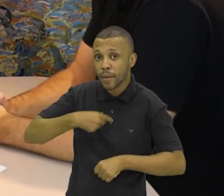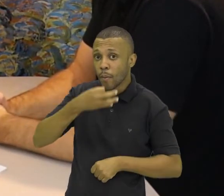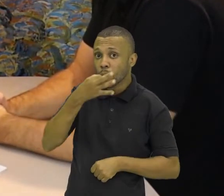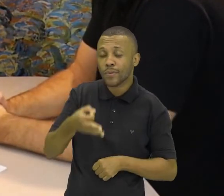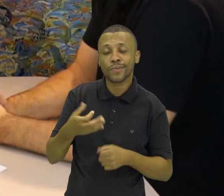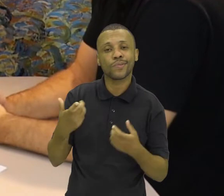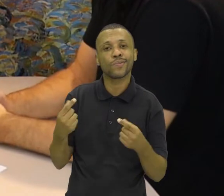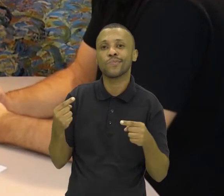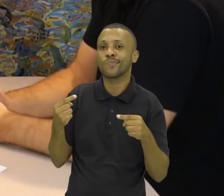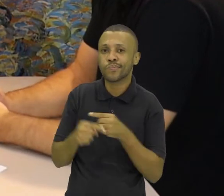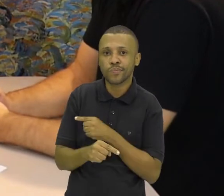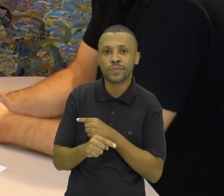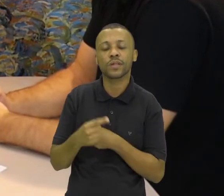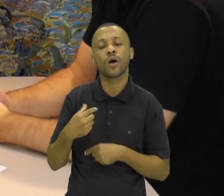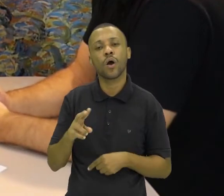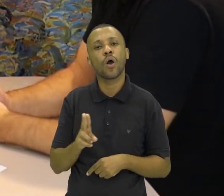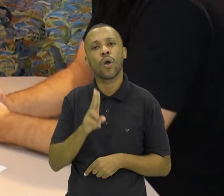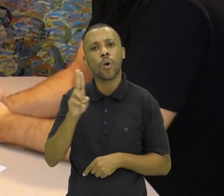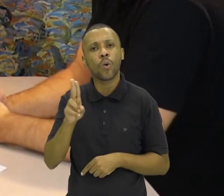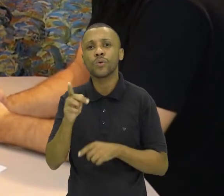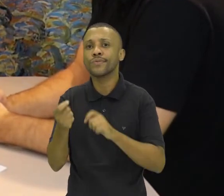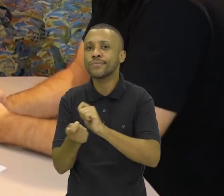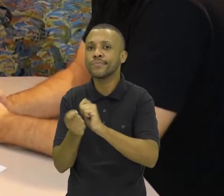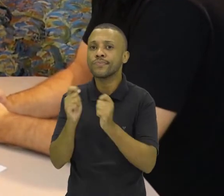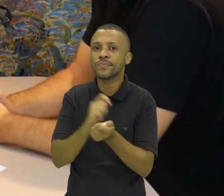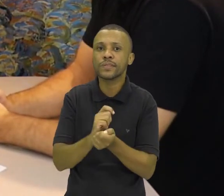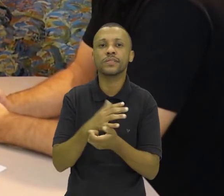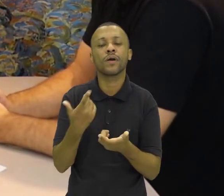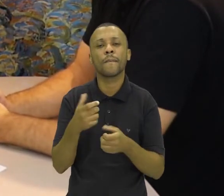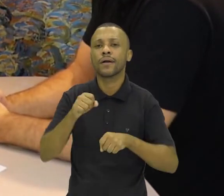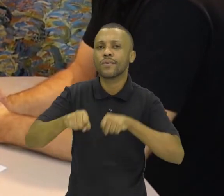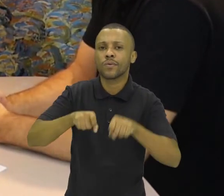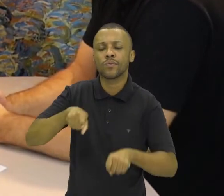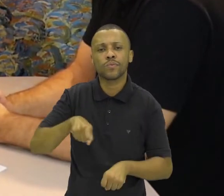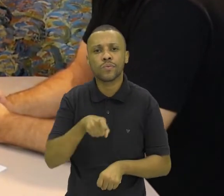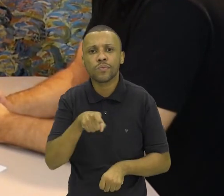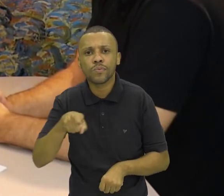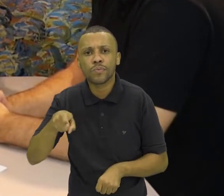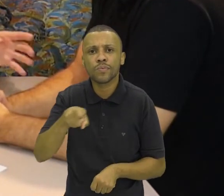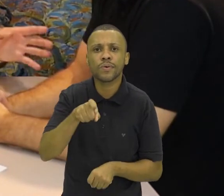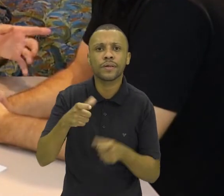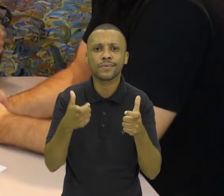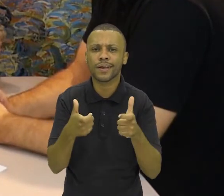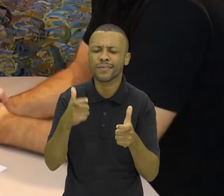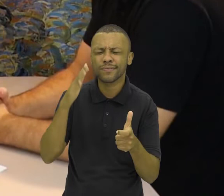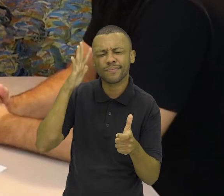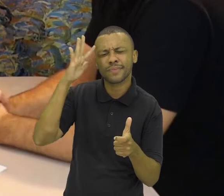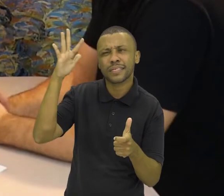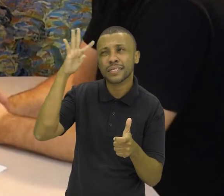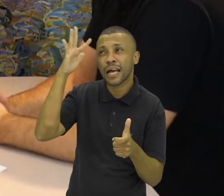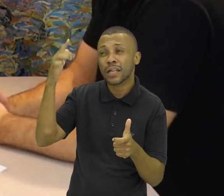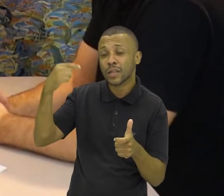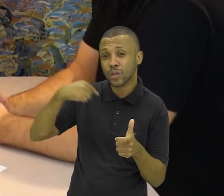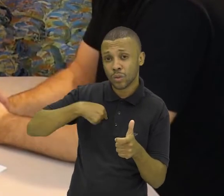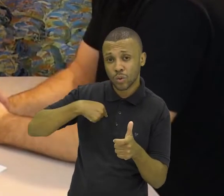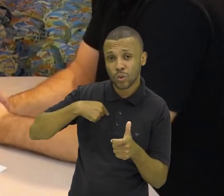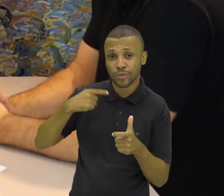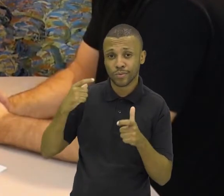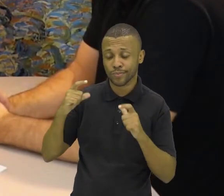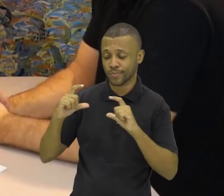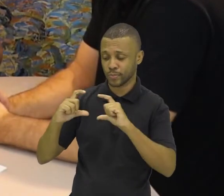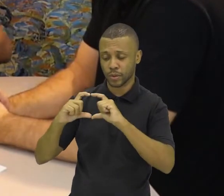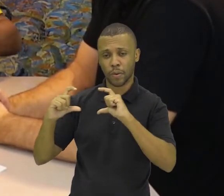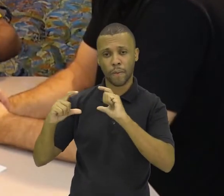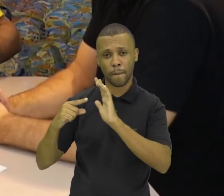para mim não funciona mais, então eu uso o trike. E às vezes, para circular por aí, eu passo em lugares que eu fico pensando, poxa, com isso aqui,